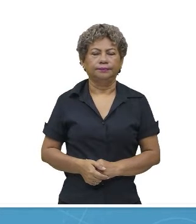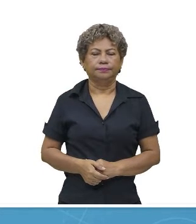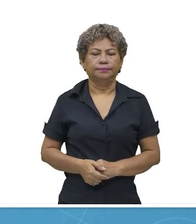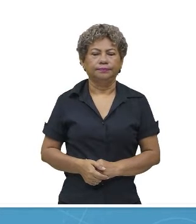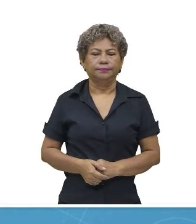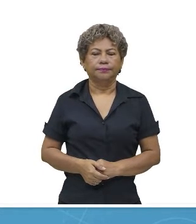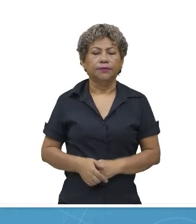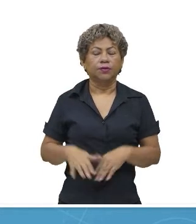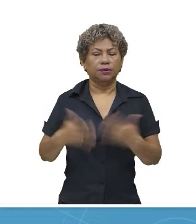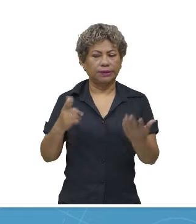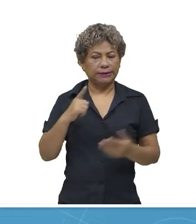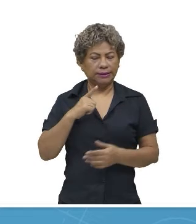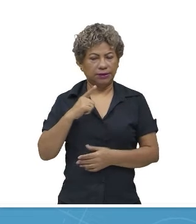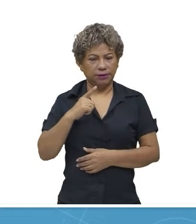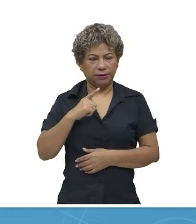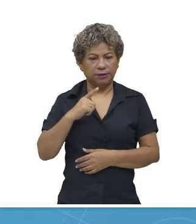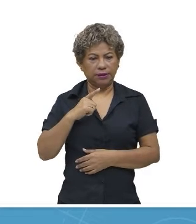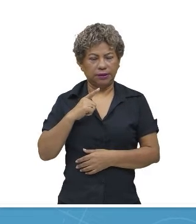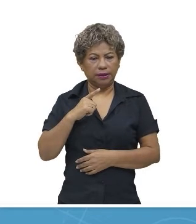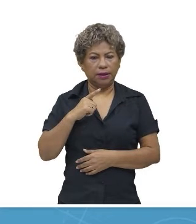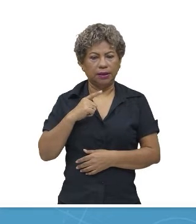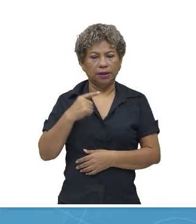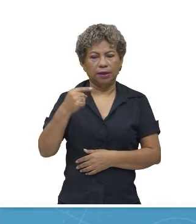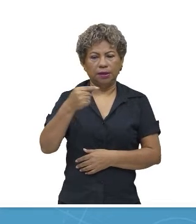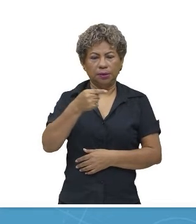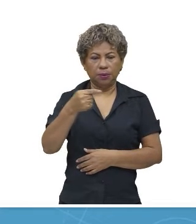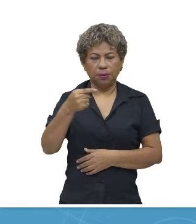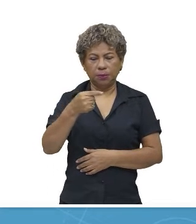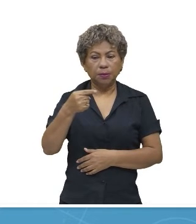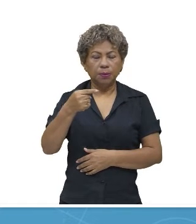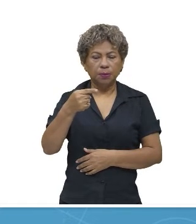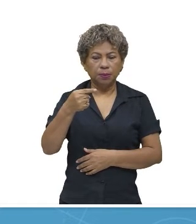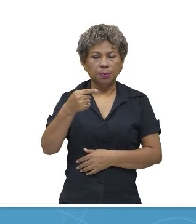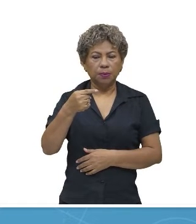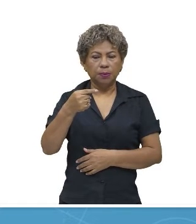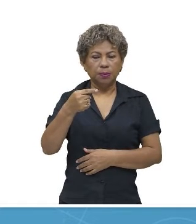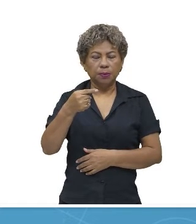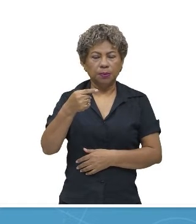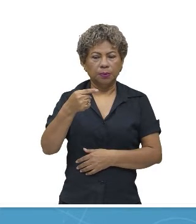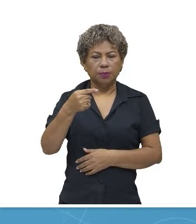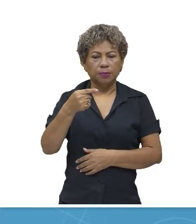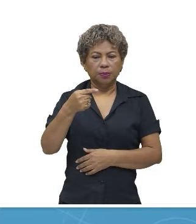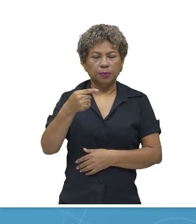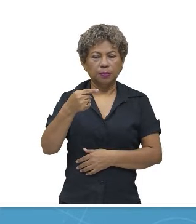Quando a gente tem um expoente negativo, o que a gente deve fazer?